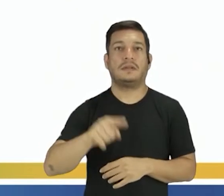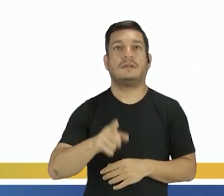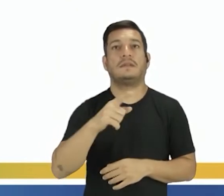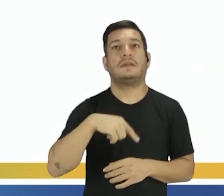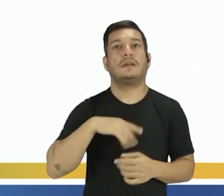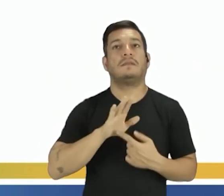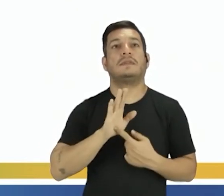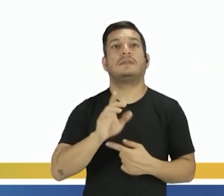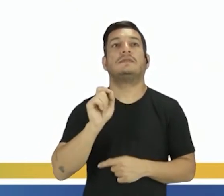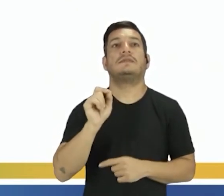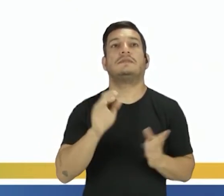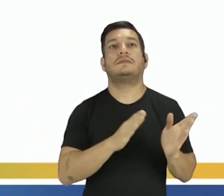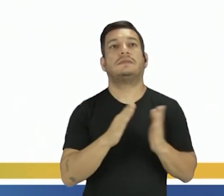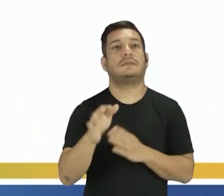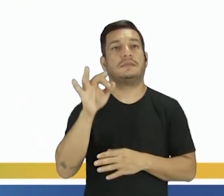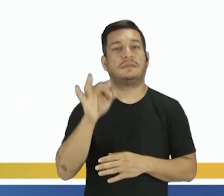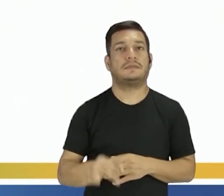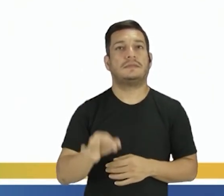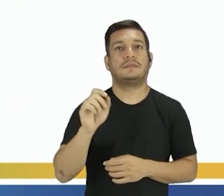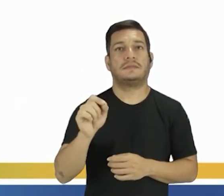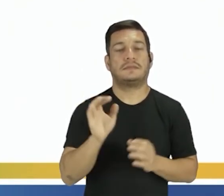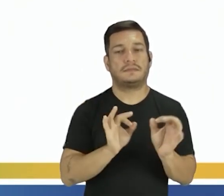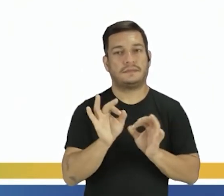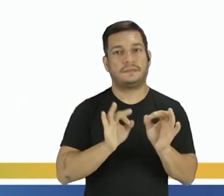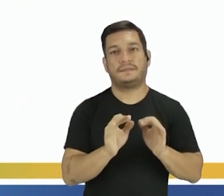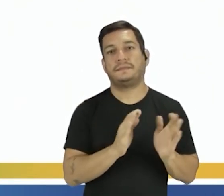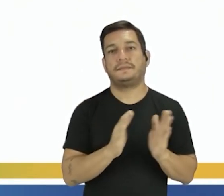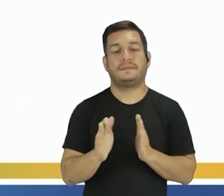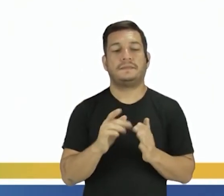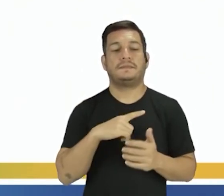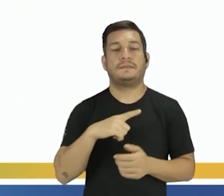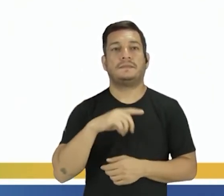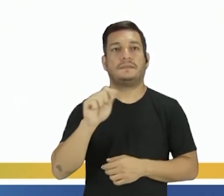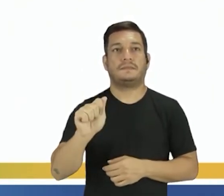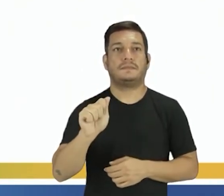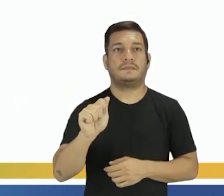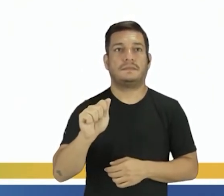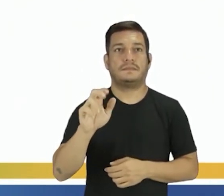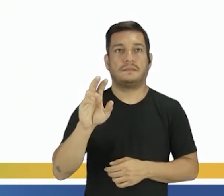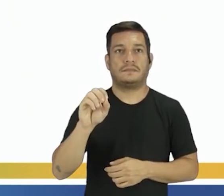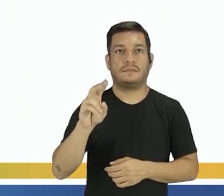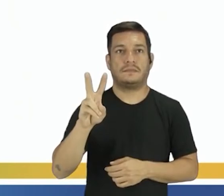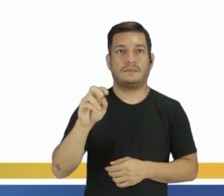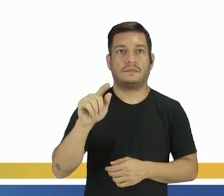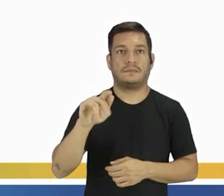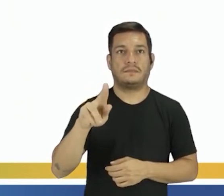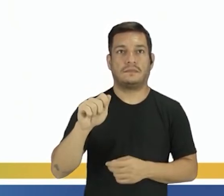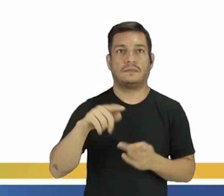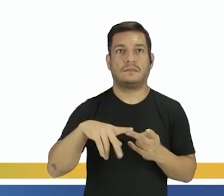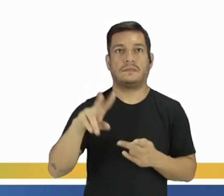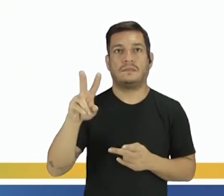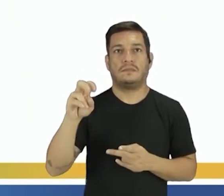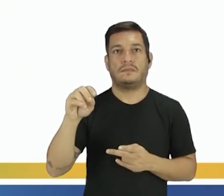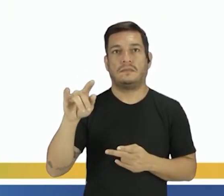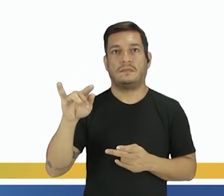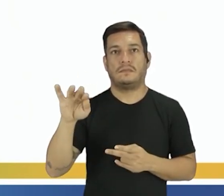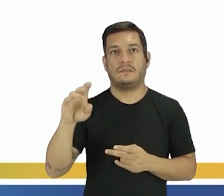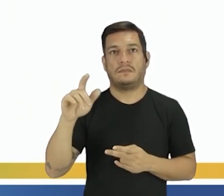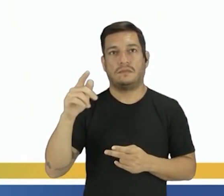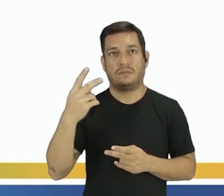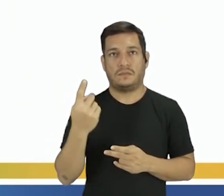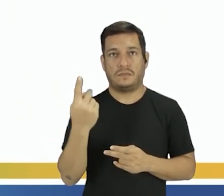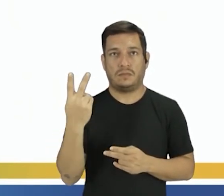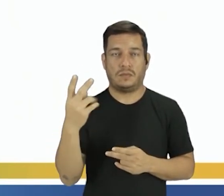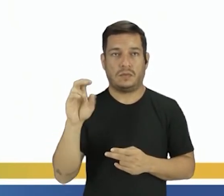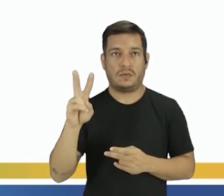aquela que apresenta a sequência exata das estruturas formadas. Então, nós temos na A, oogônia, oócito 1, 2 e óvulo.